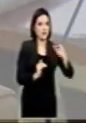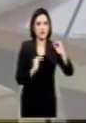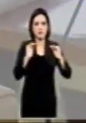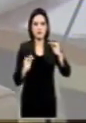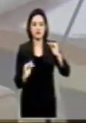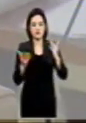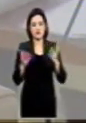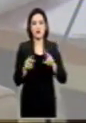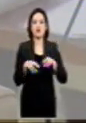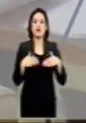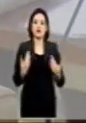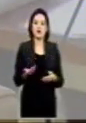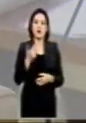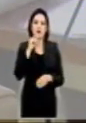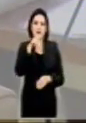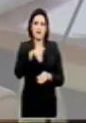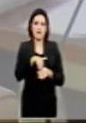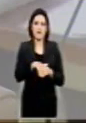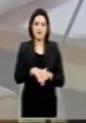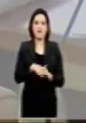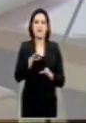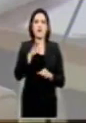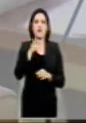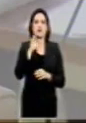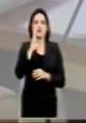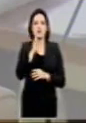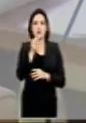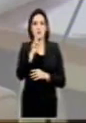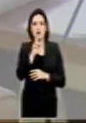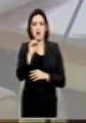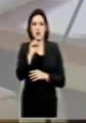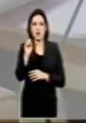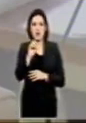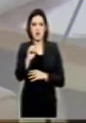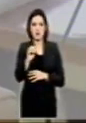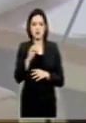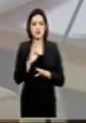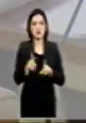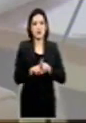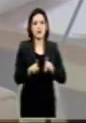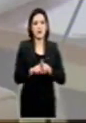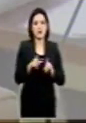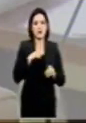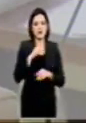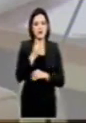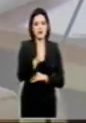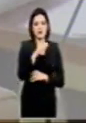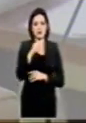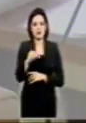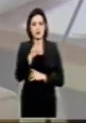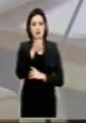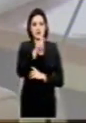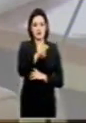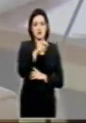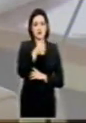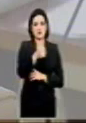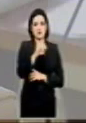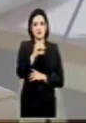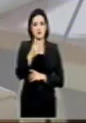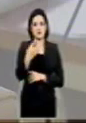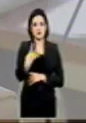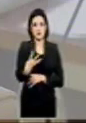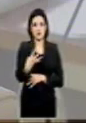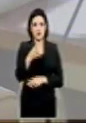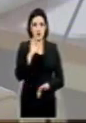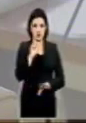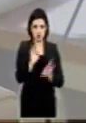voto do eminente ministro Luiz Roberto Barroso, proferido em sede de cautelar na ação direta de constitucionalidade de 5.104, julgada